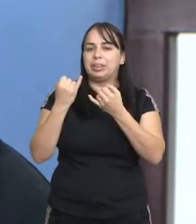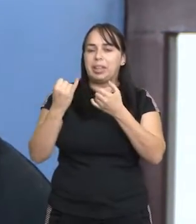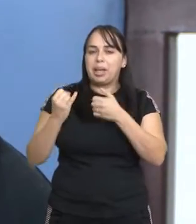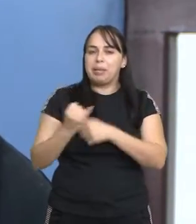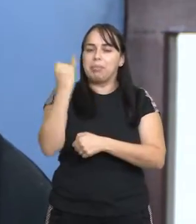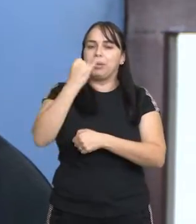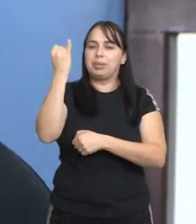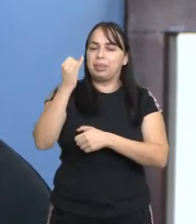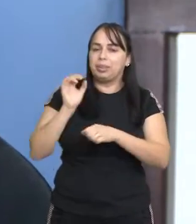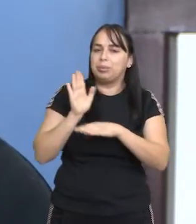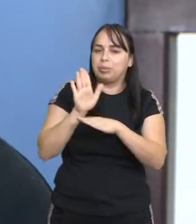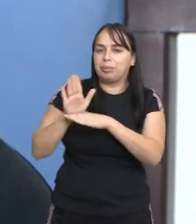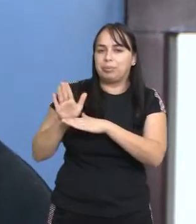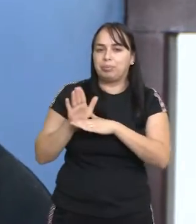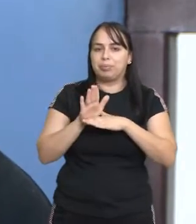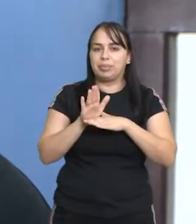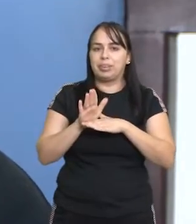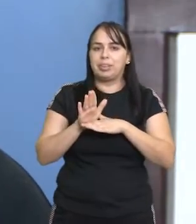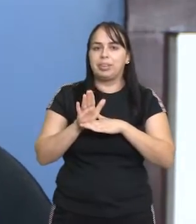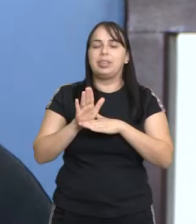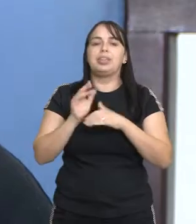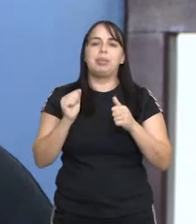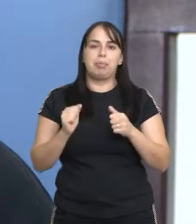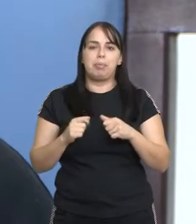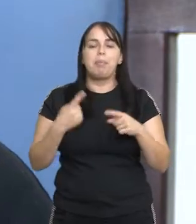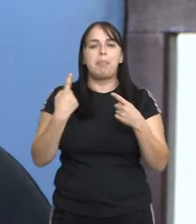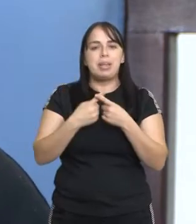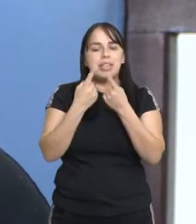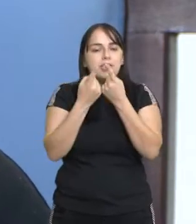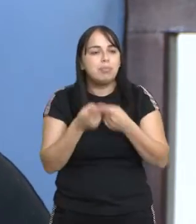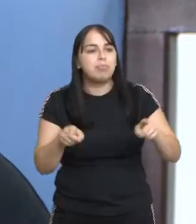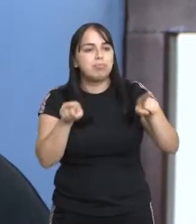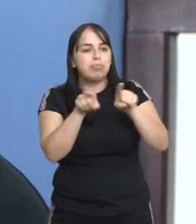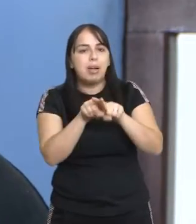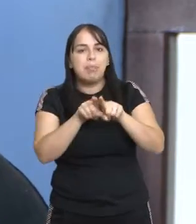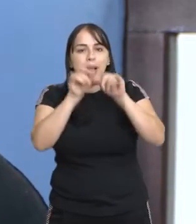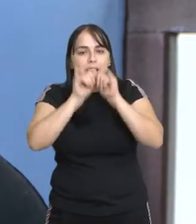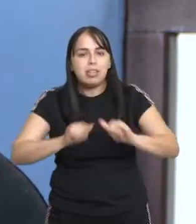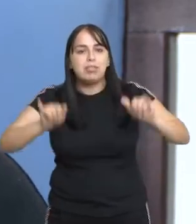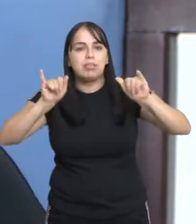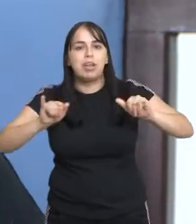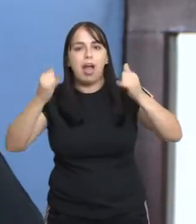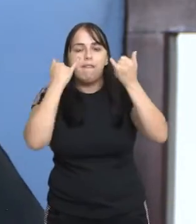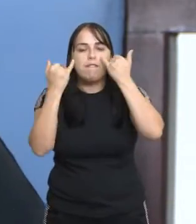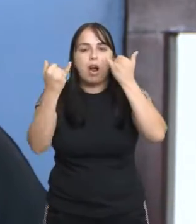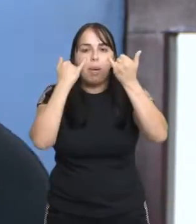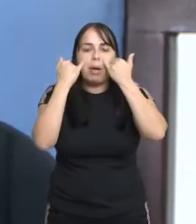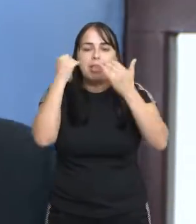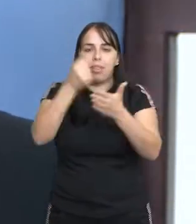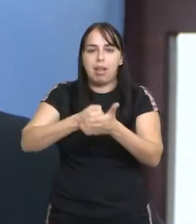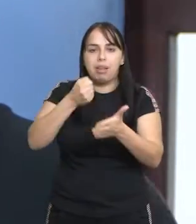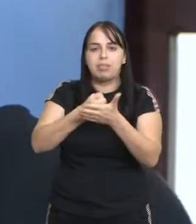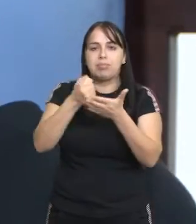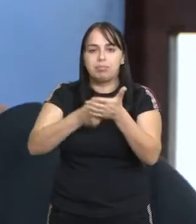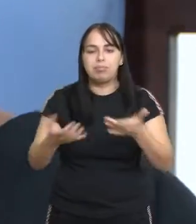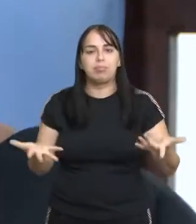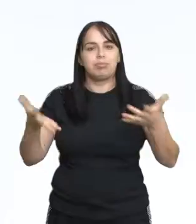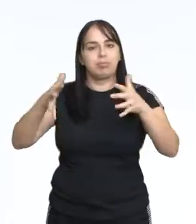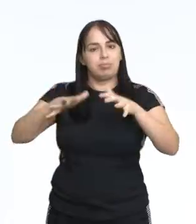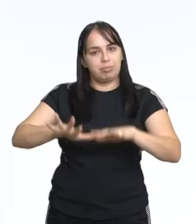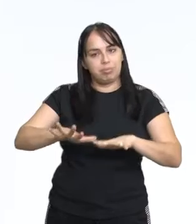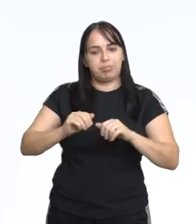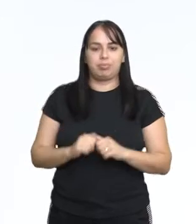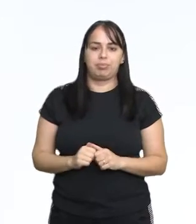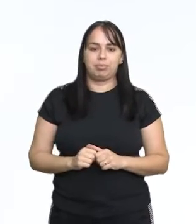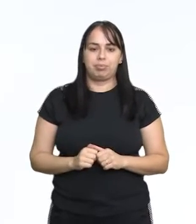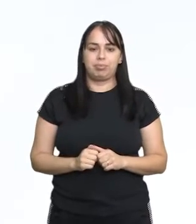e o terceiro setor têm o papel de servirem como um meio para divulgar informação e lutar pela inclusão dos autistas.